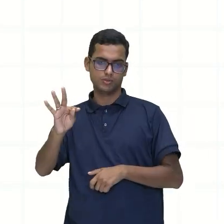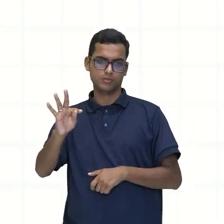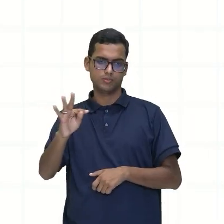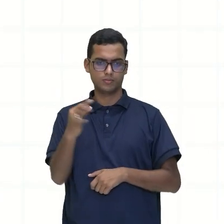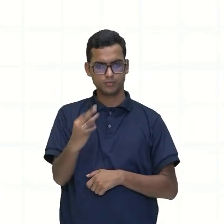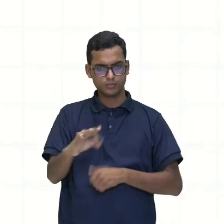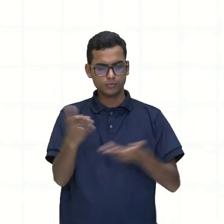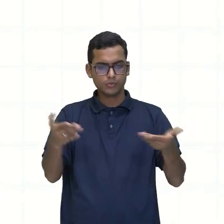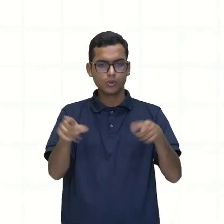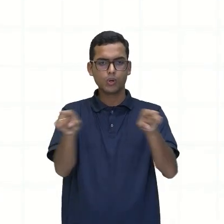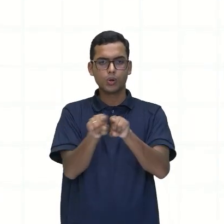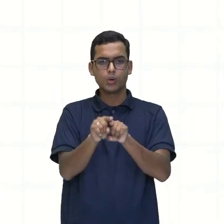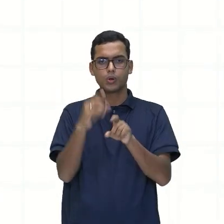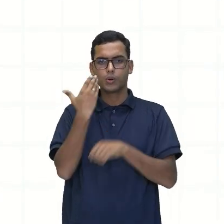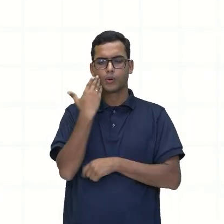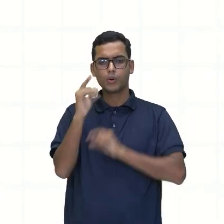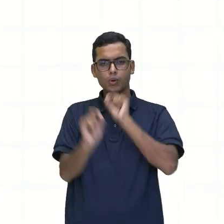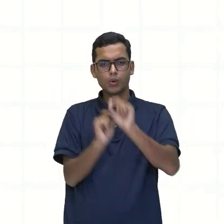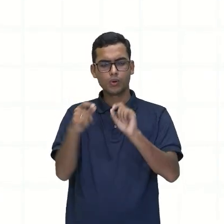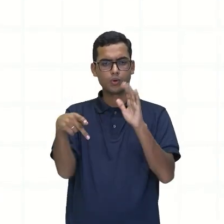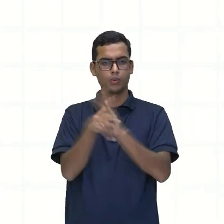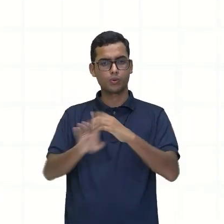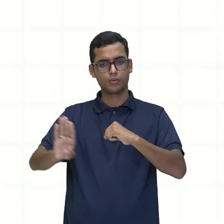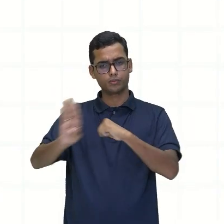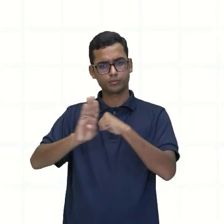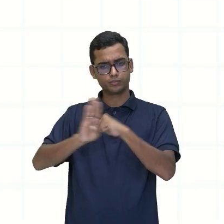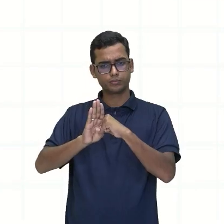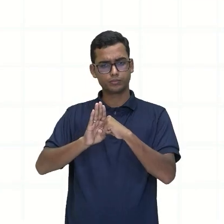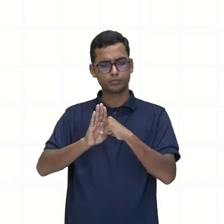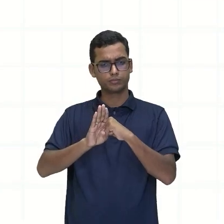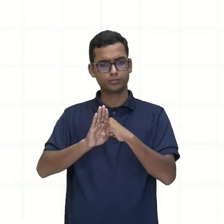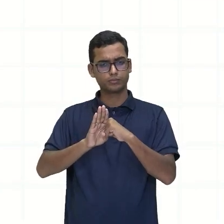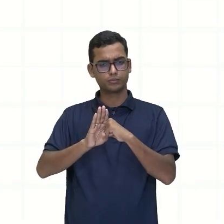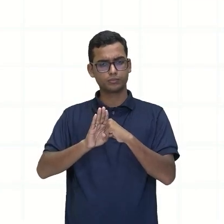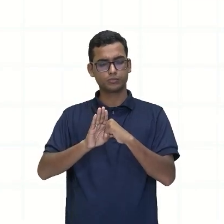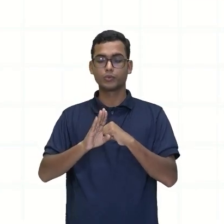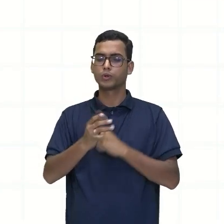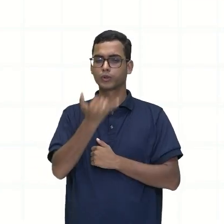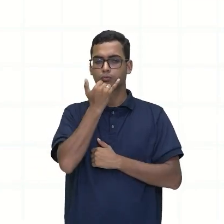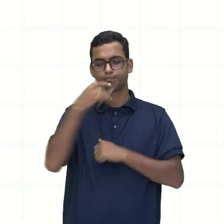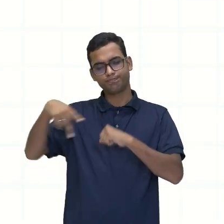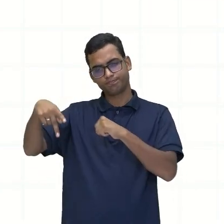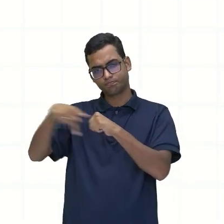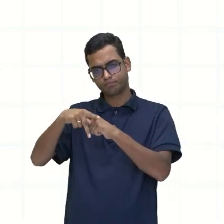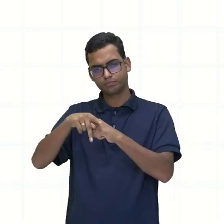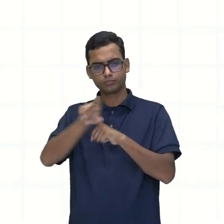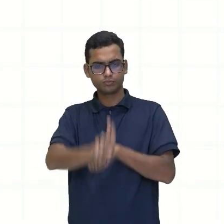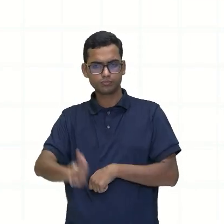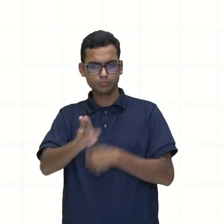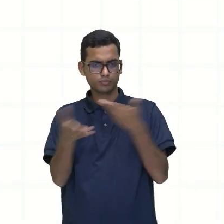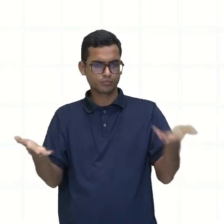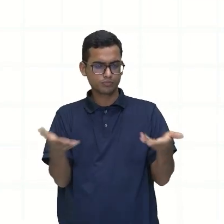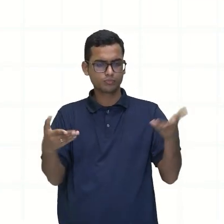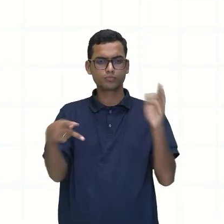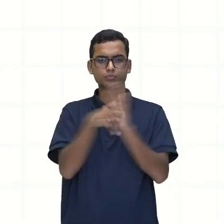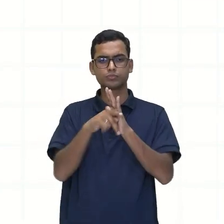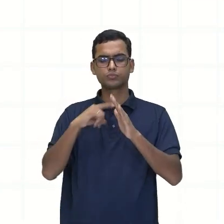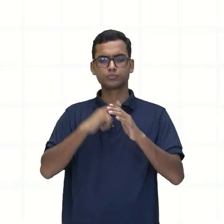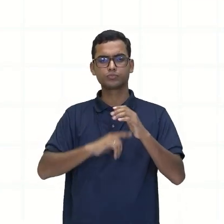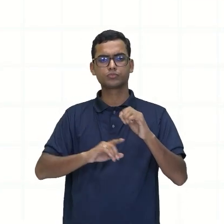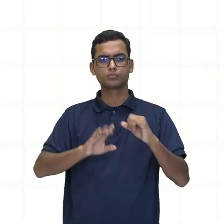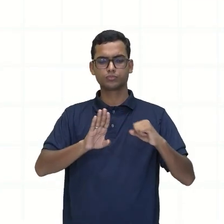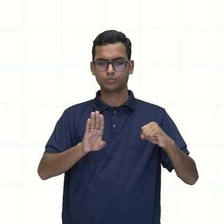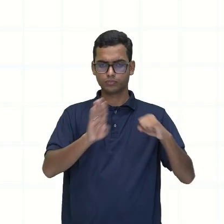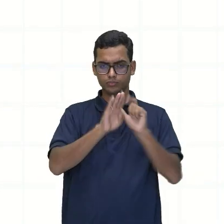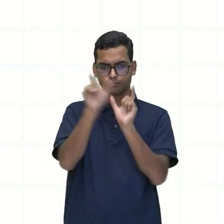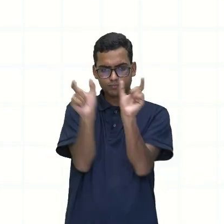Temos agora os substantivos, ou os pronomes que nós vamos usar com os substantivos, com